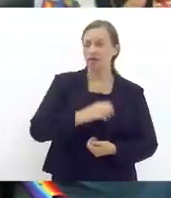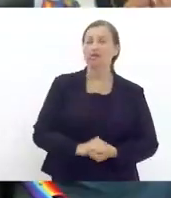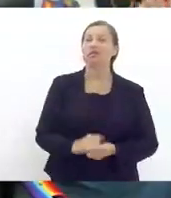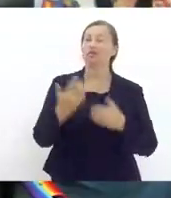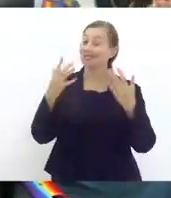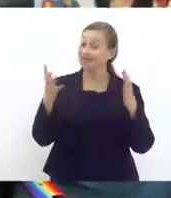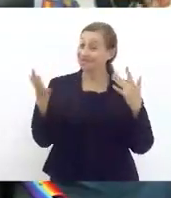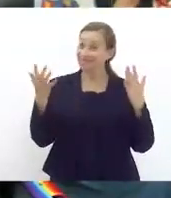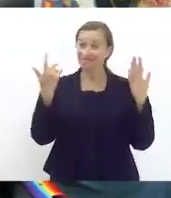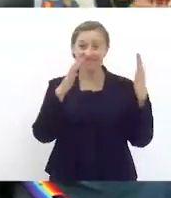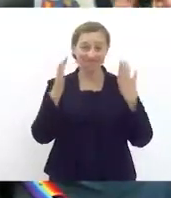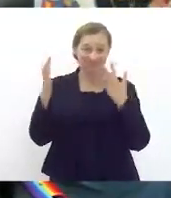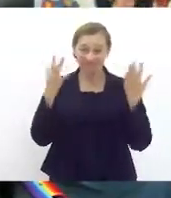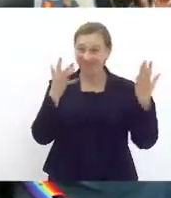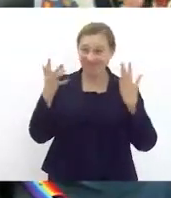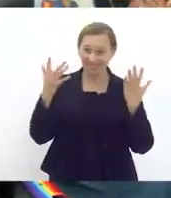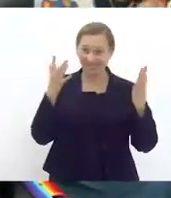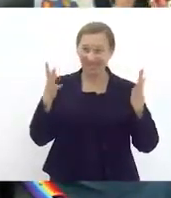parabéns